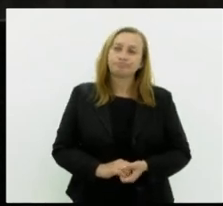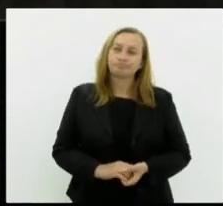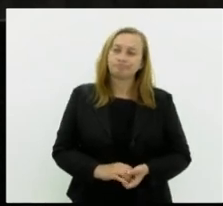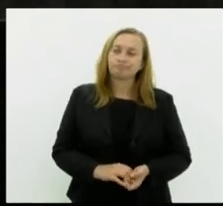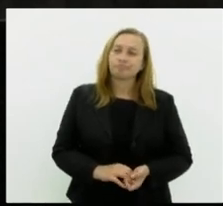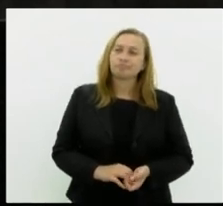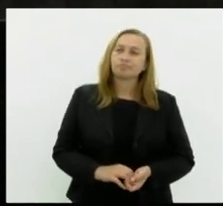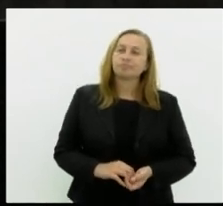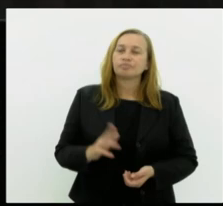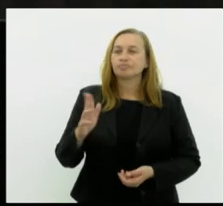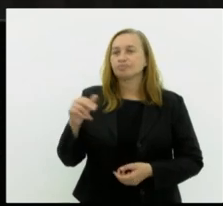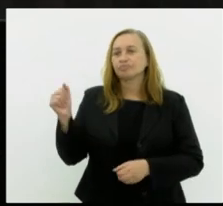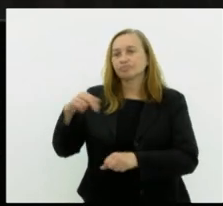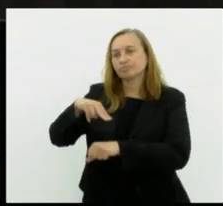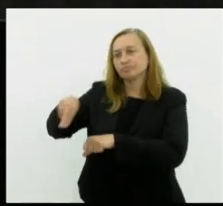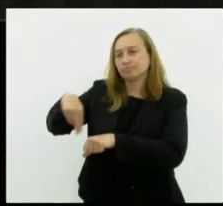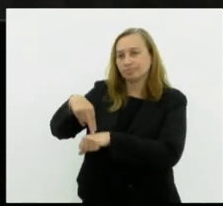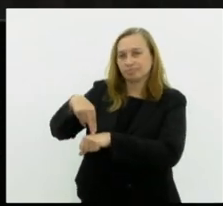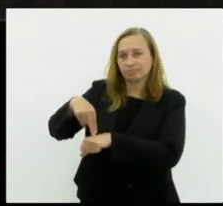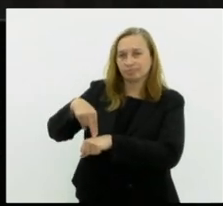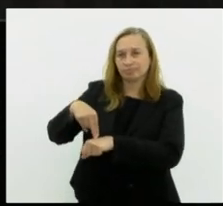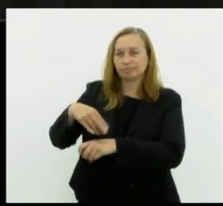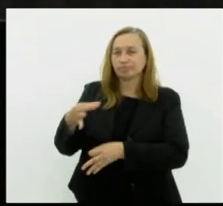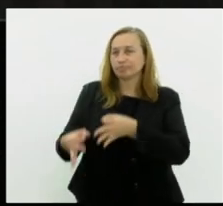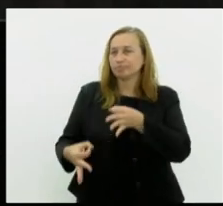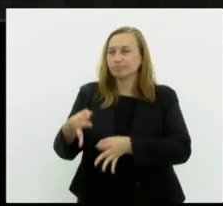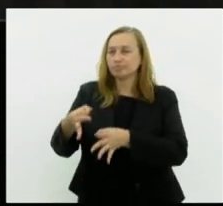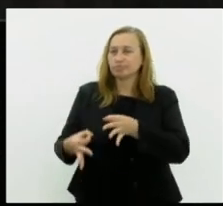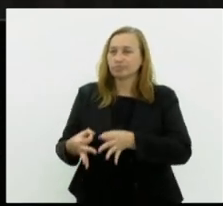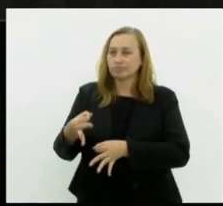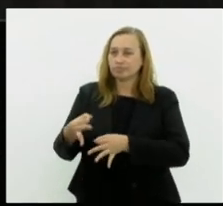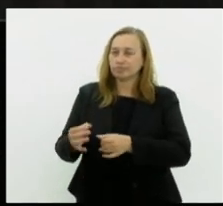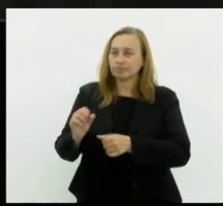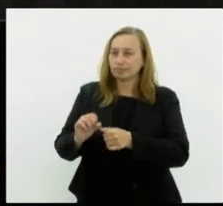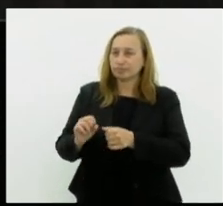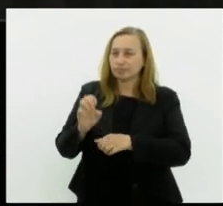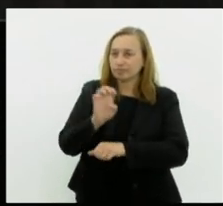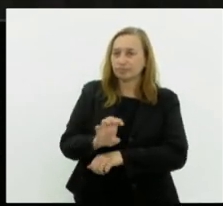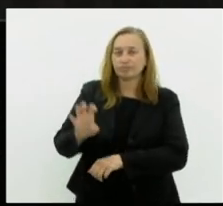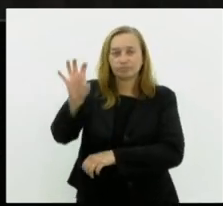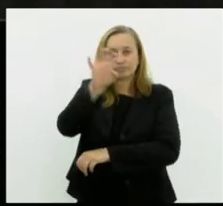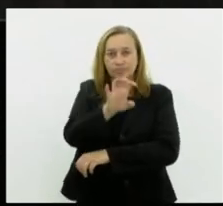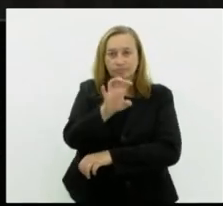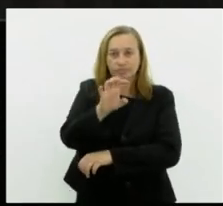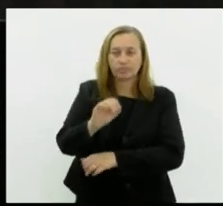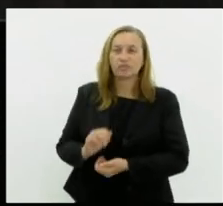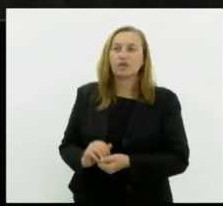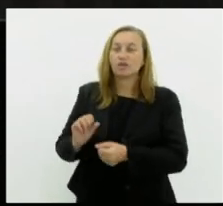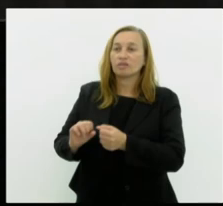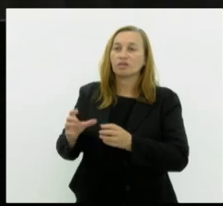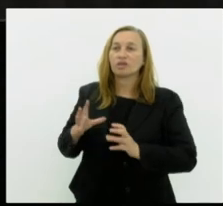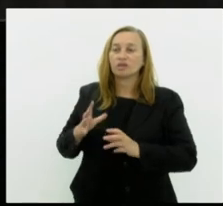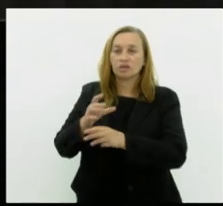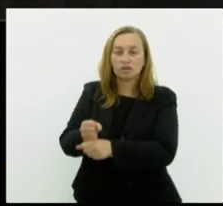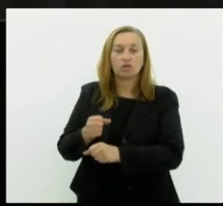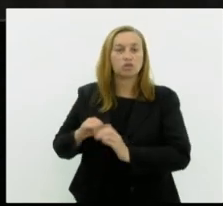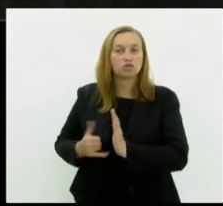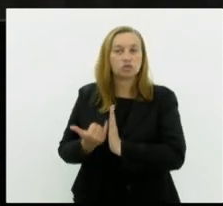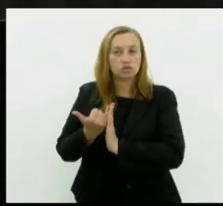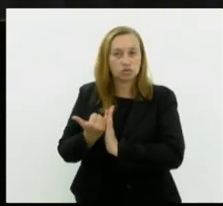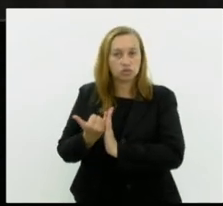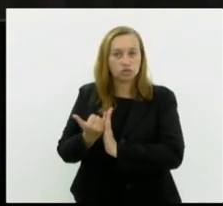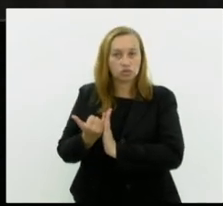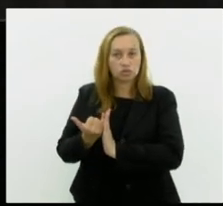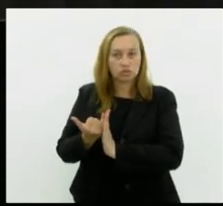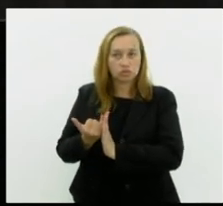a União faz justiça aos estados. Faz com que esse cálculo de juros sobre